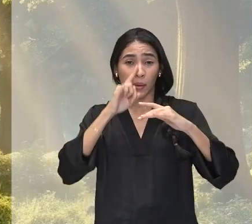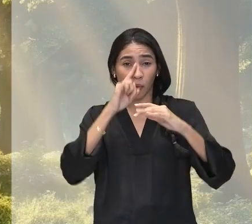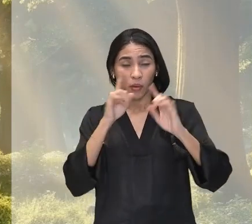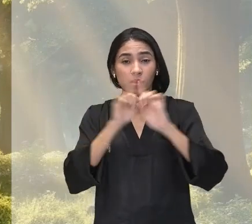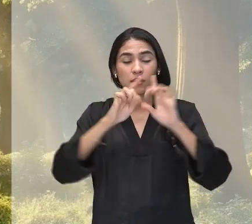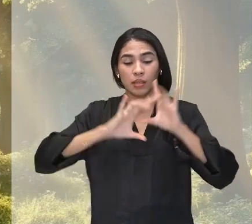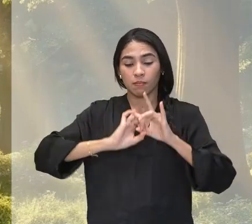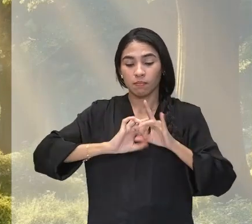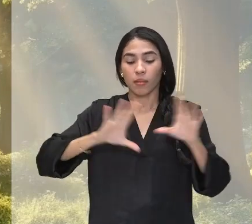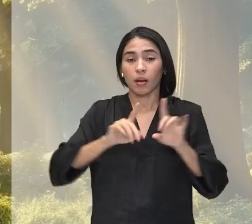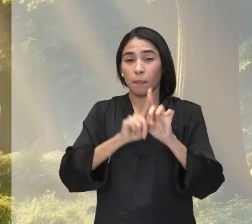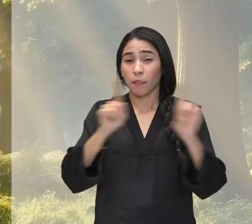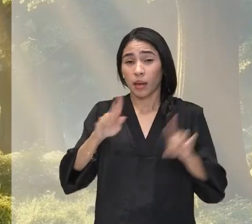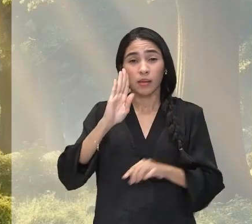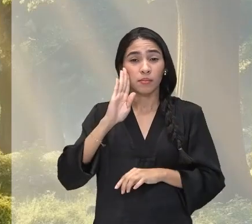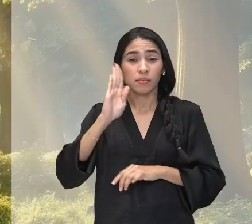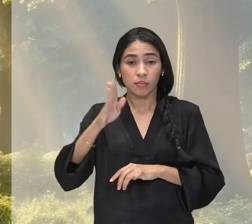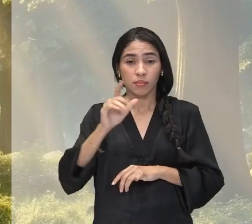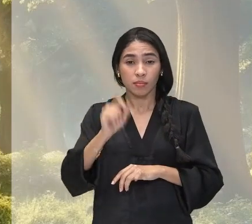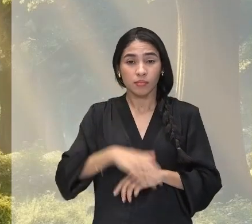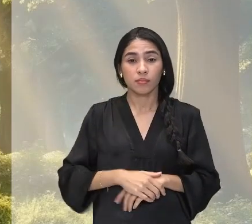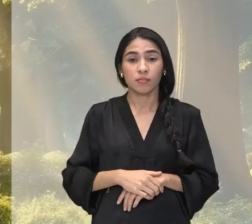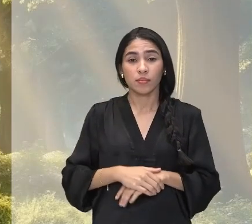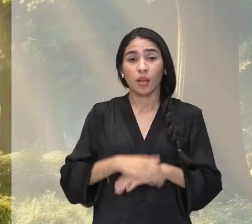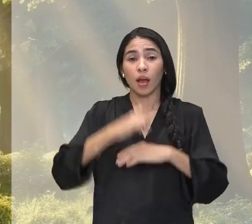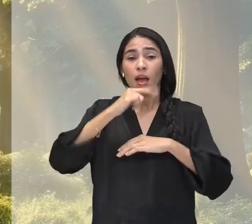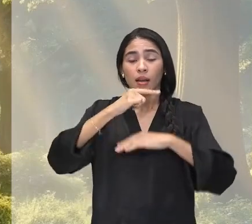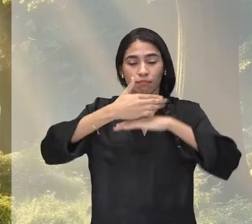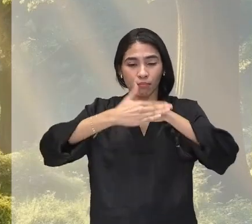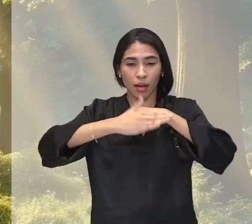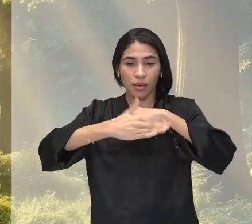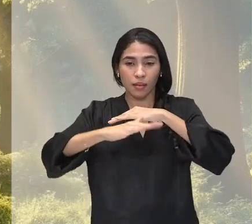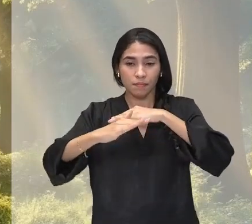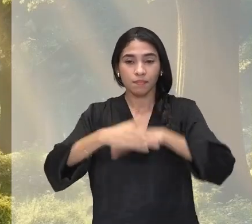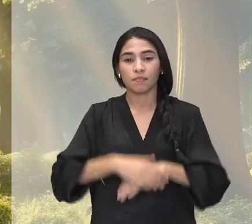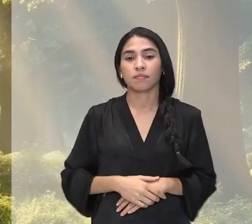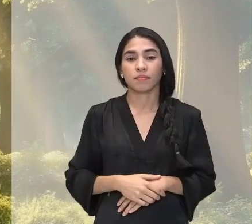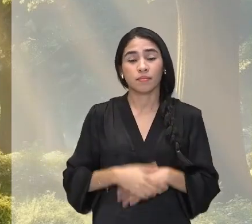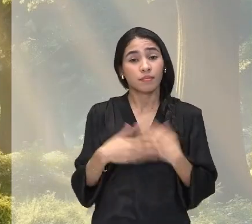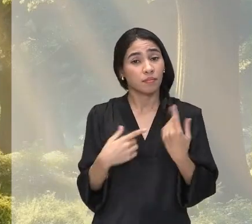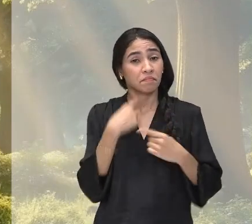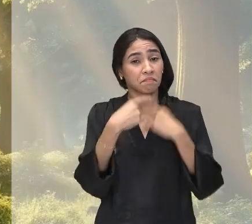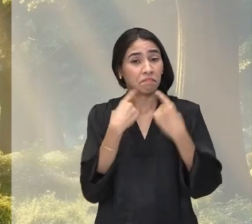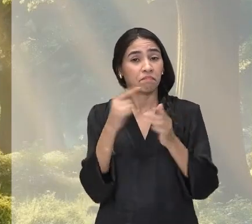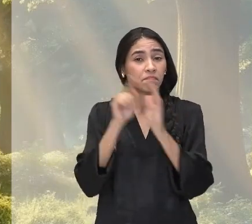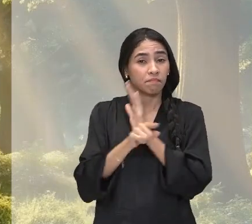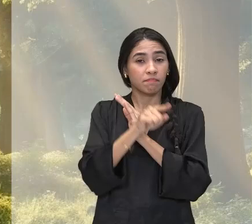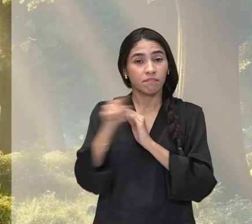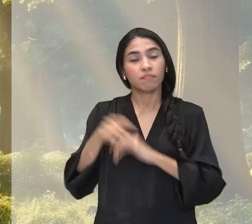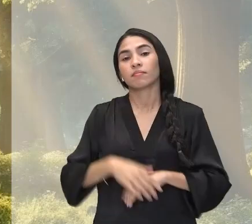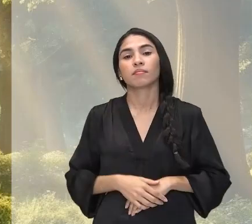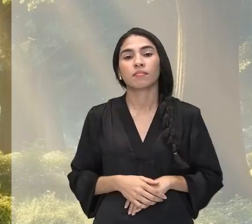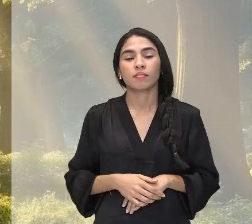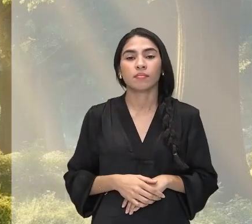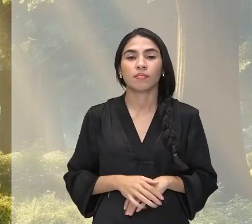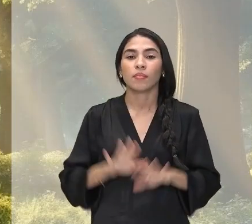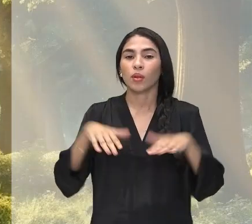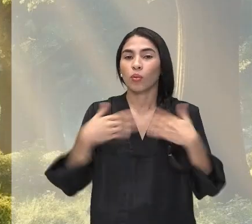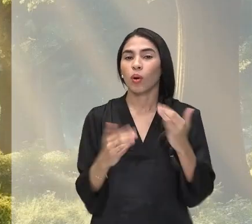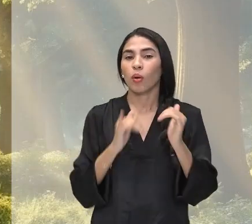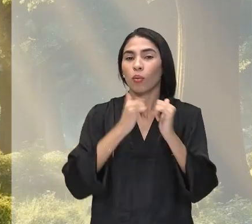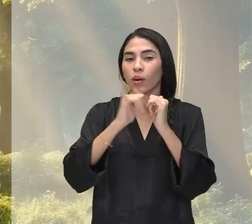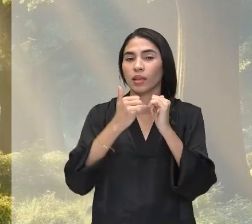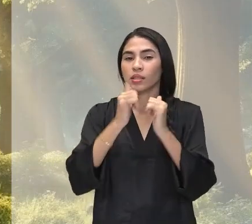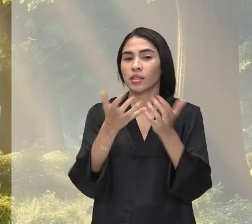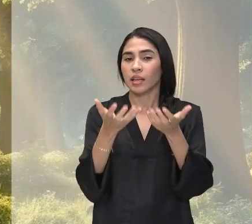no ambiente, mais especificamente nos oceanos. E aí fica um questionamento para vocês. Que tipo de energia